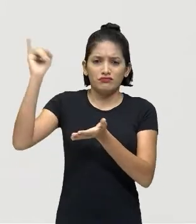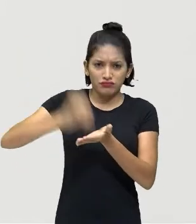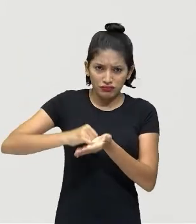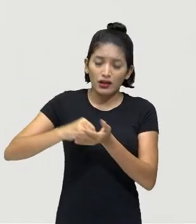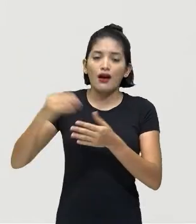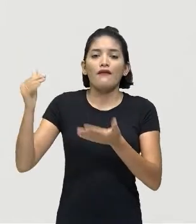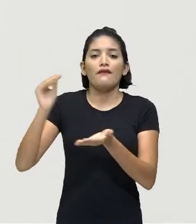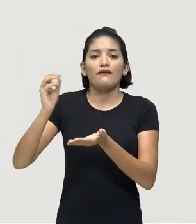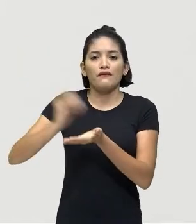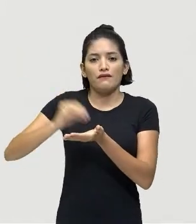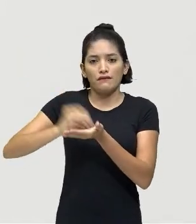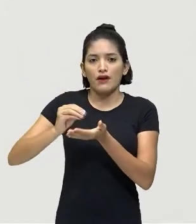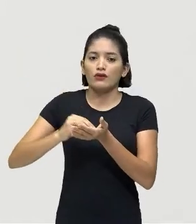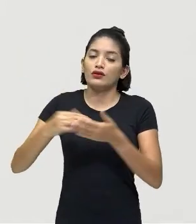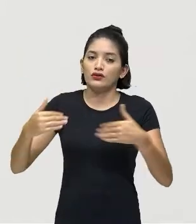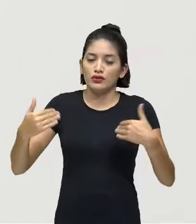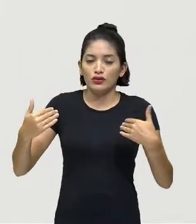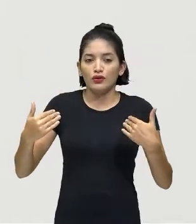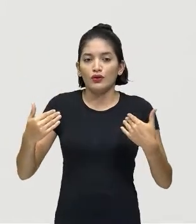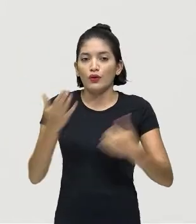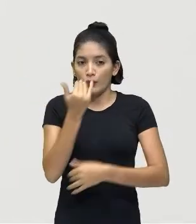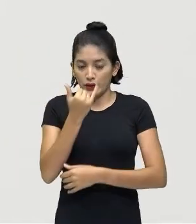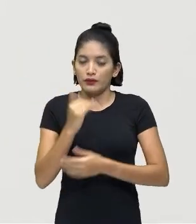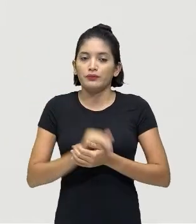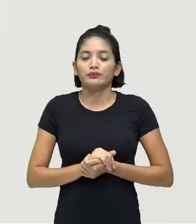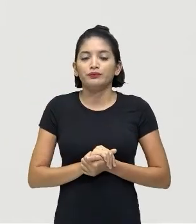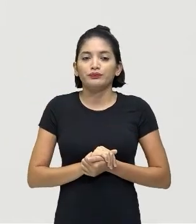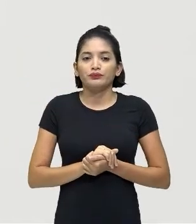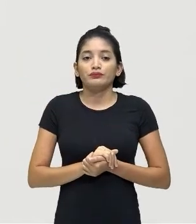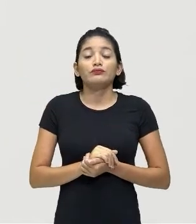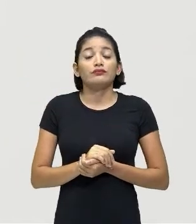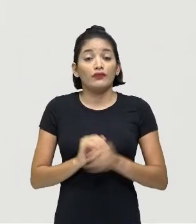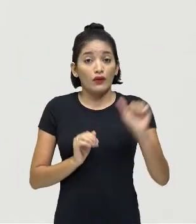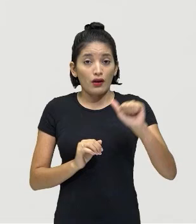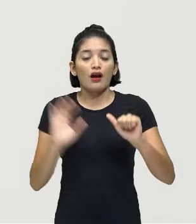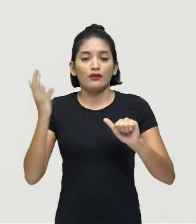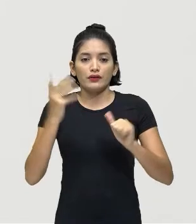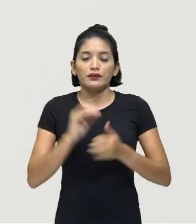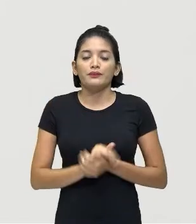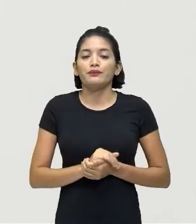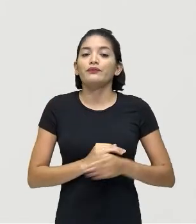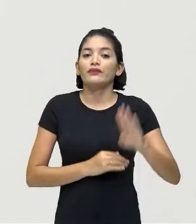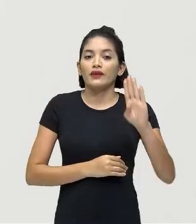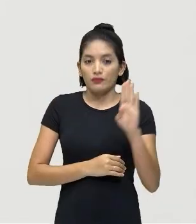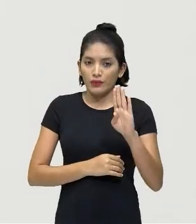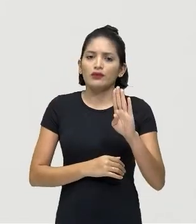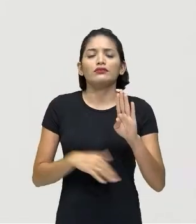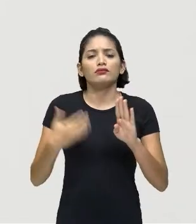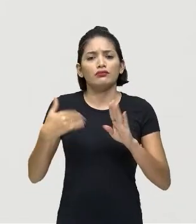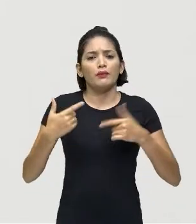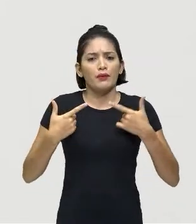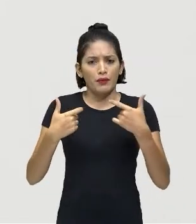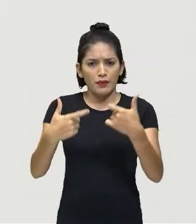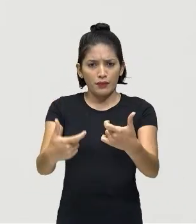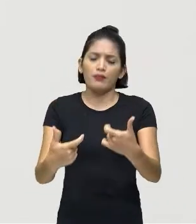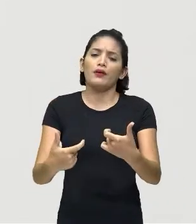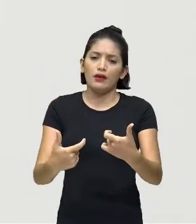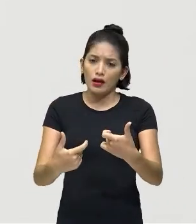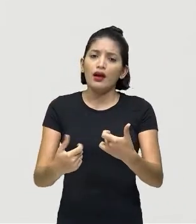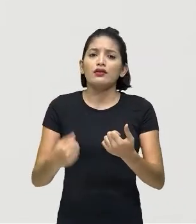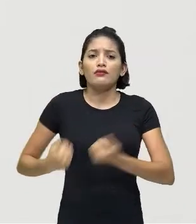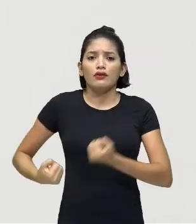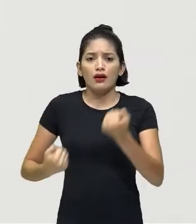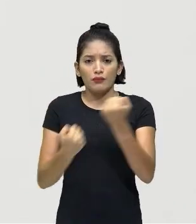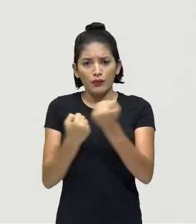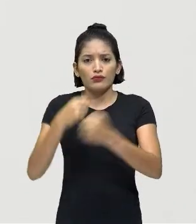de alimentos. Então, aqui realmente isso acontecia, né, professora? Durante a Guerra Civil, o Exército Branco contou com o apoio de nações